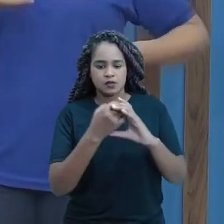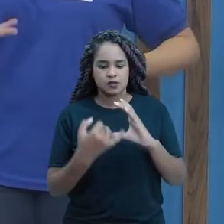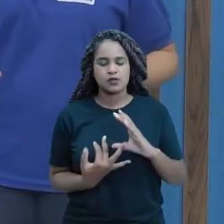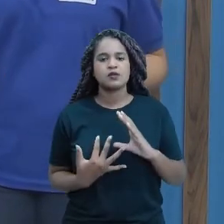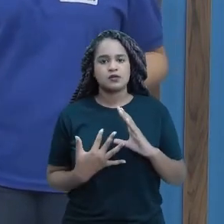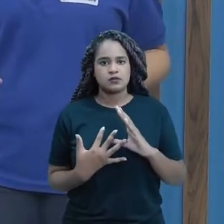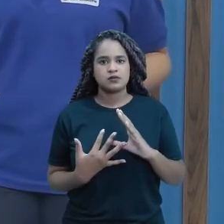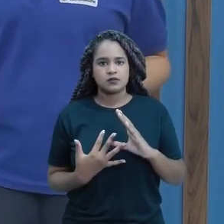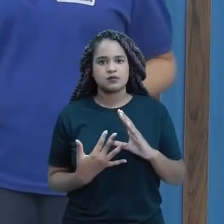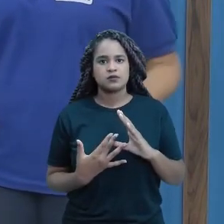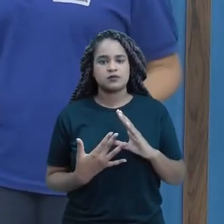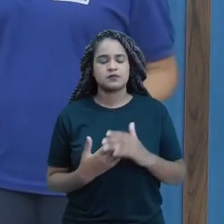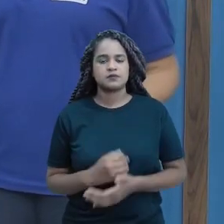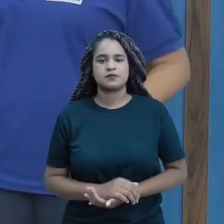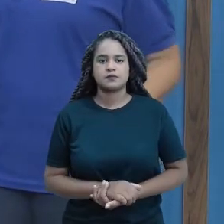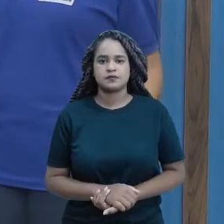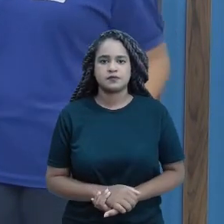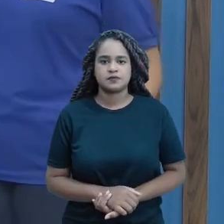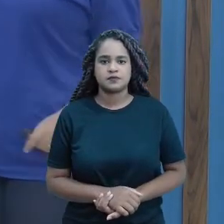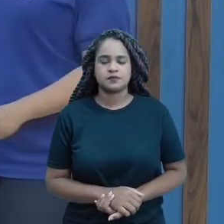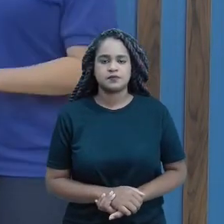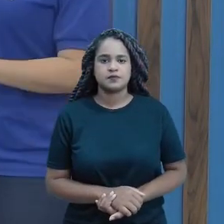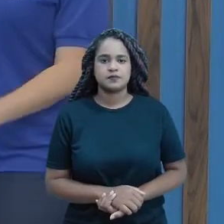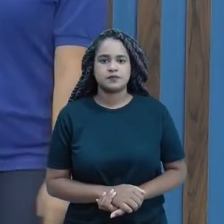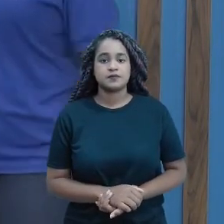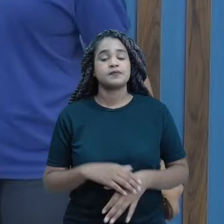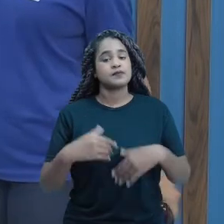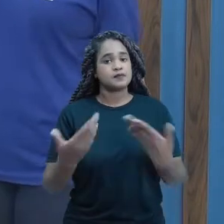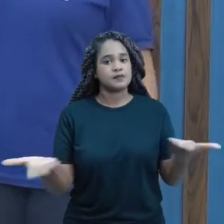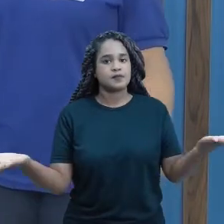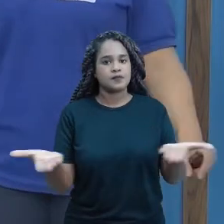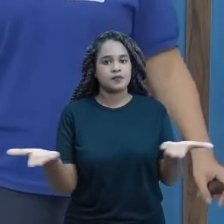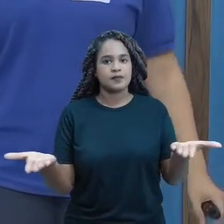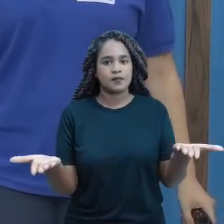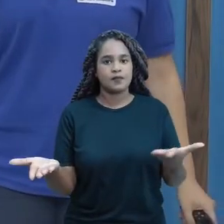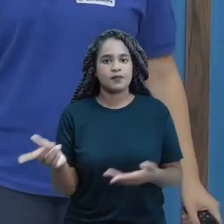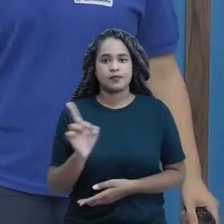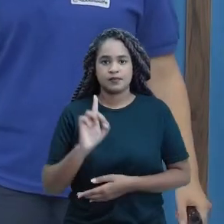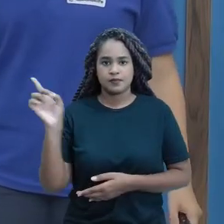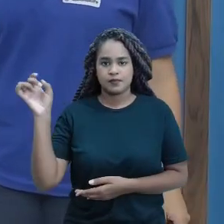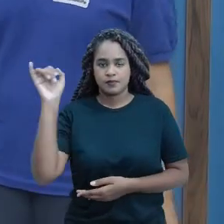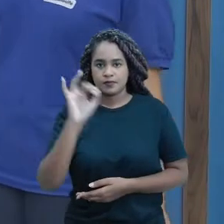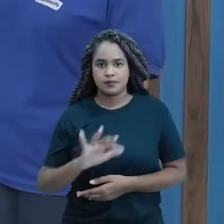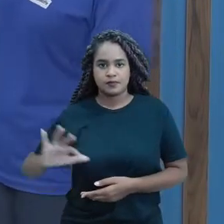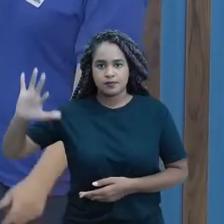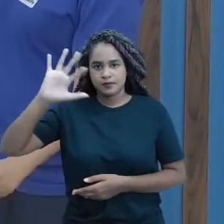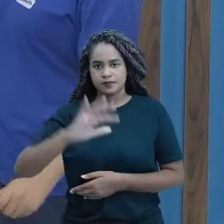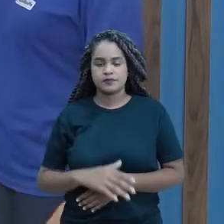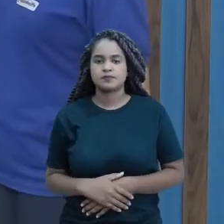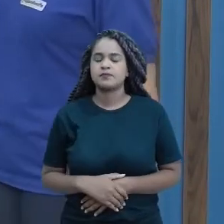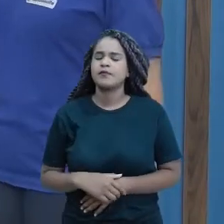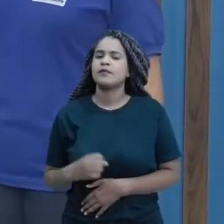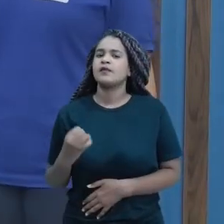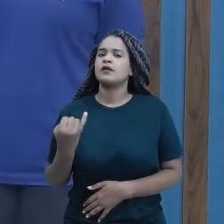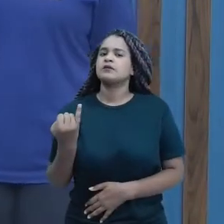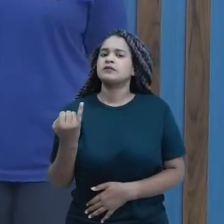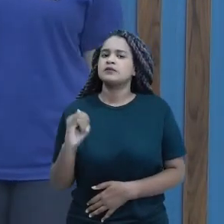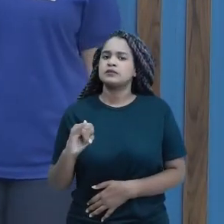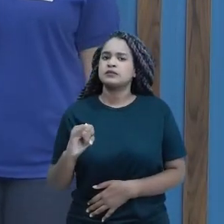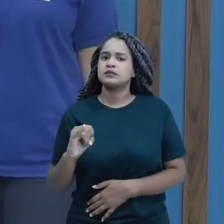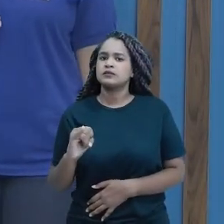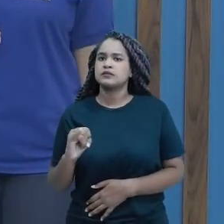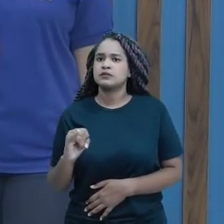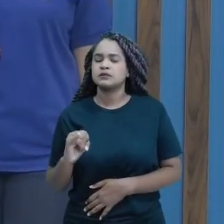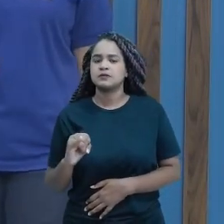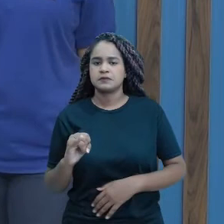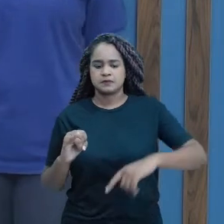sendo uma condição para aquilo ali acontecer, tá? Mas voltando aqui para Tiago ali com uma interrogação, perguntando, e se o triângulo vier